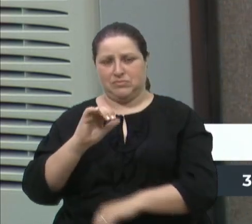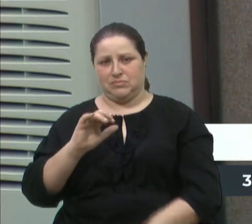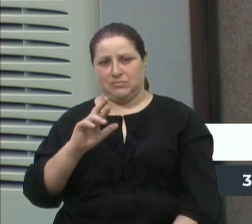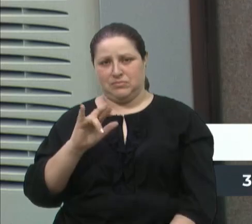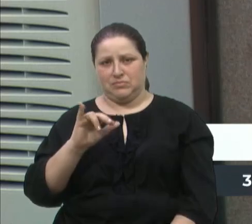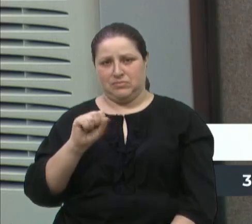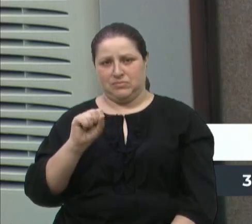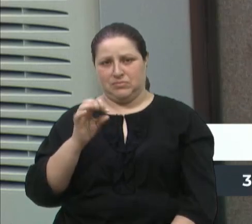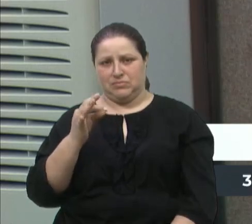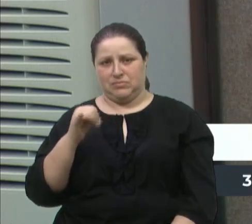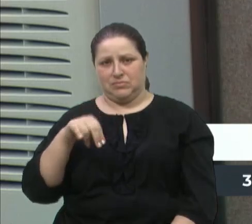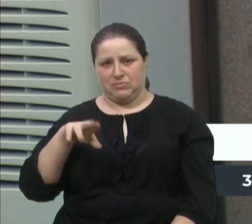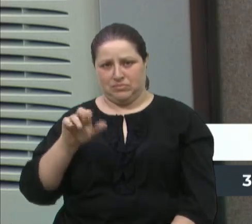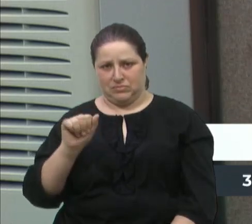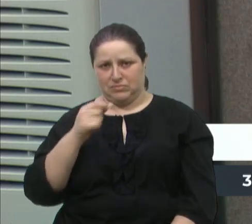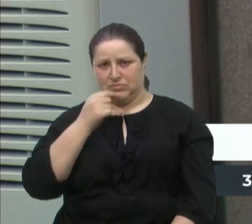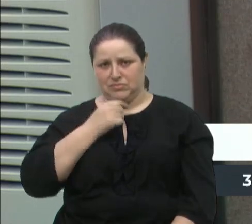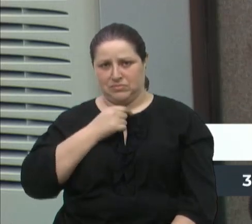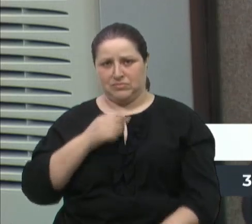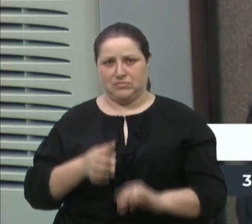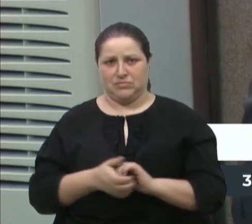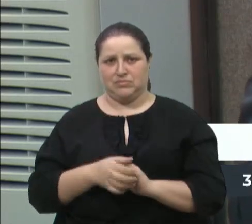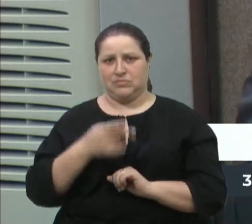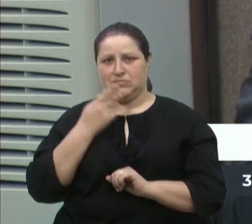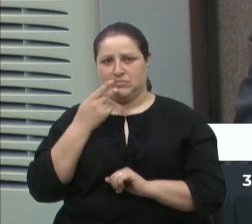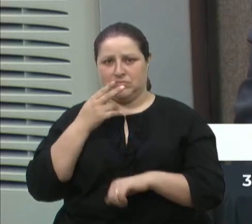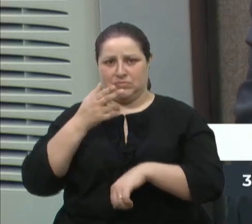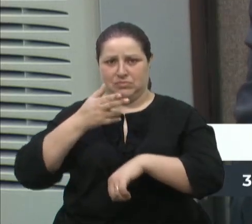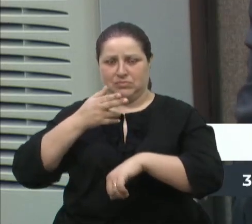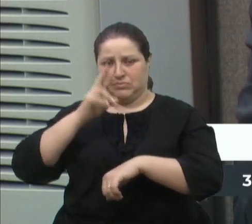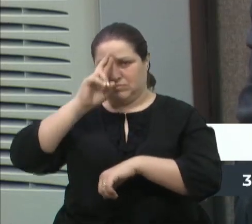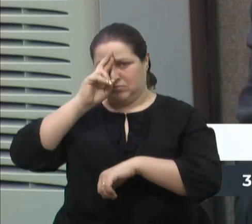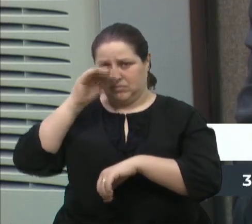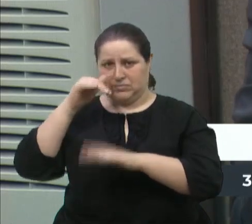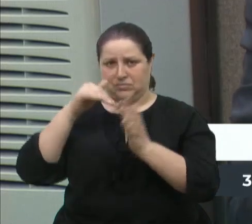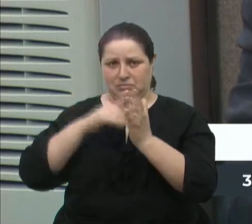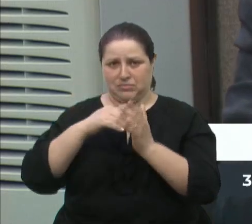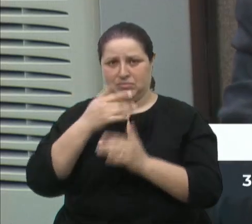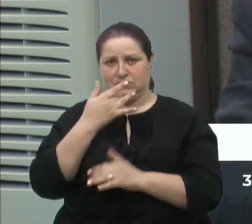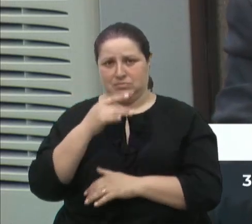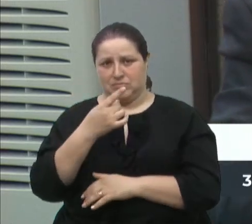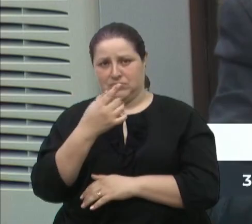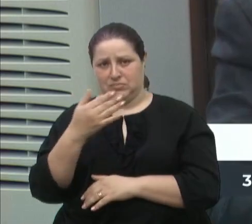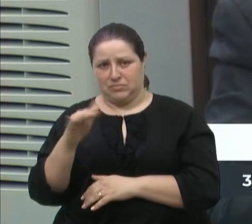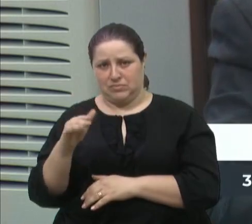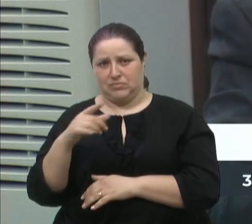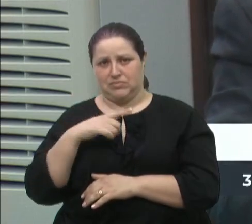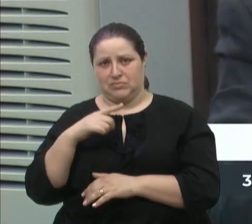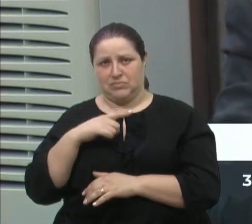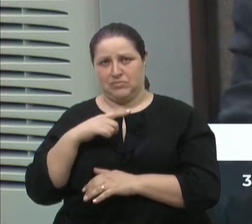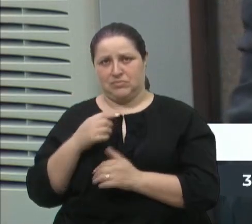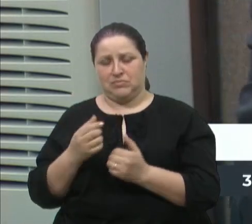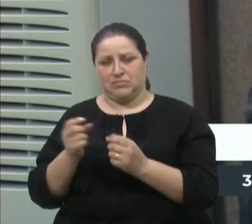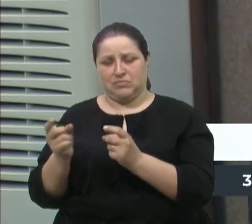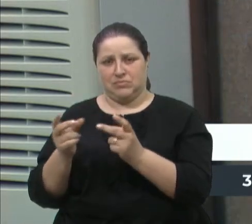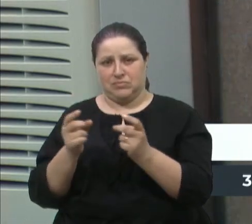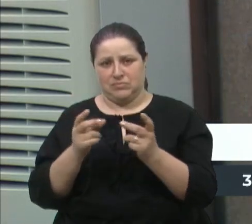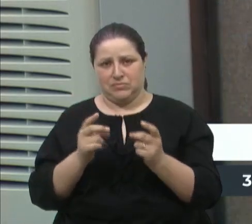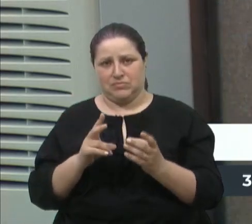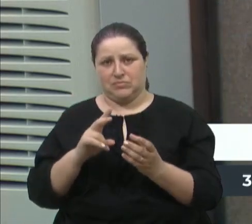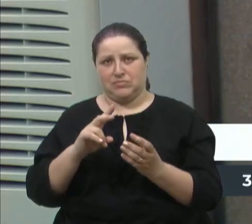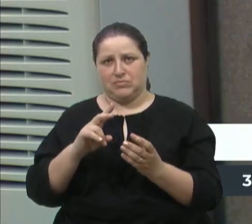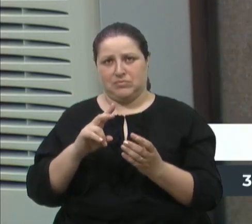Sul. Dizer também que do meio-dia até a 1h30 da tarde, a escola estará servindo o salchipão, que poderá